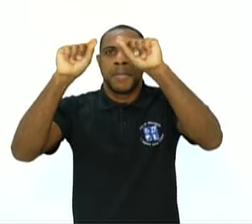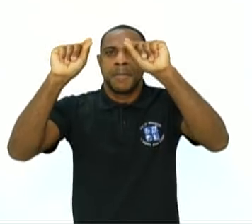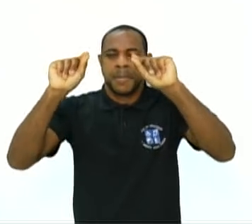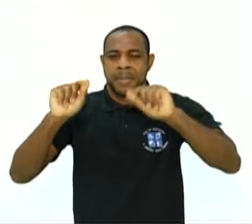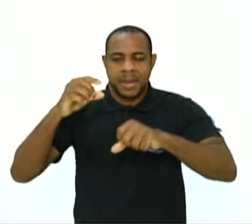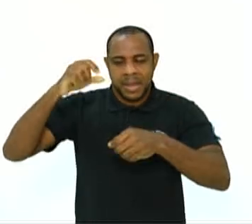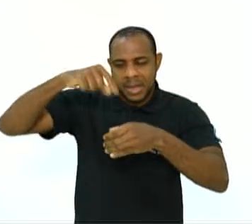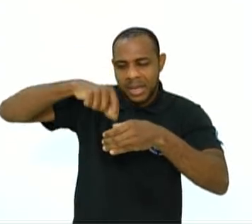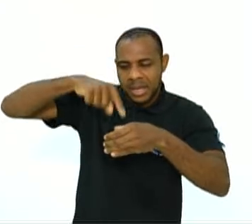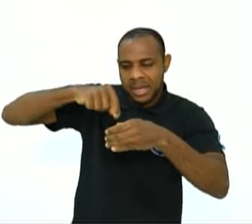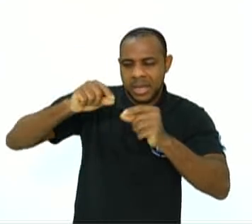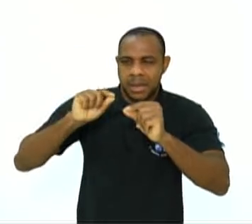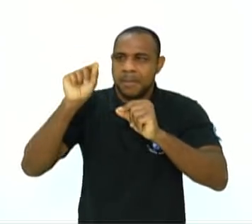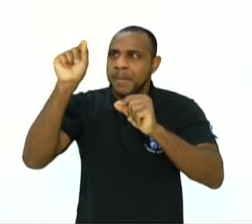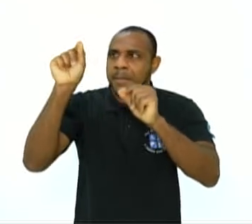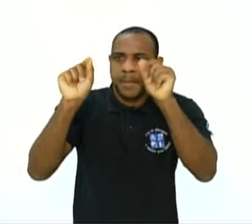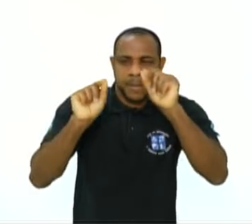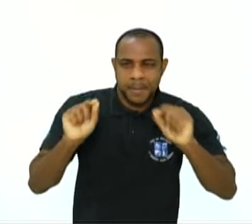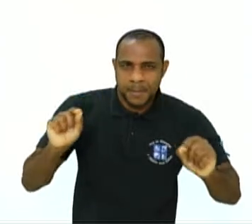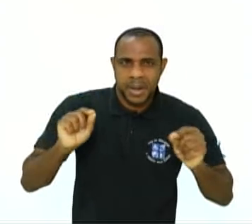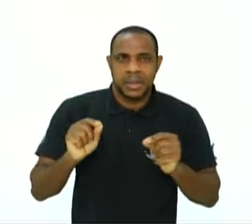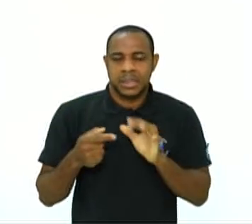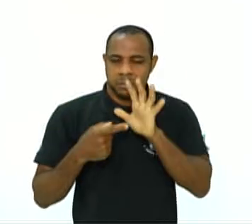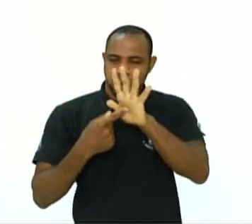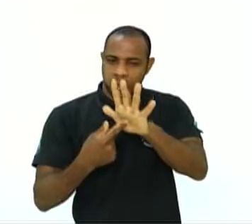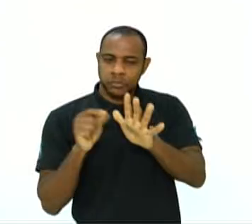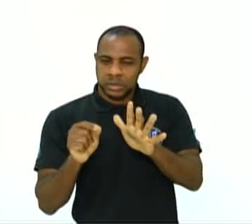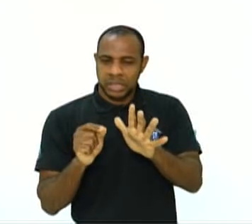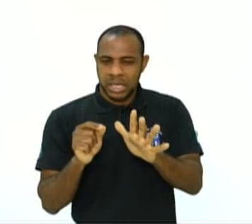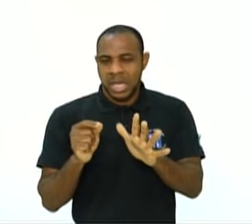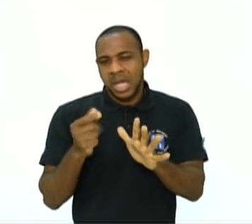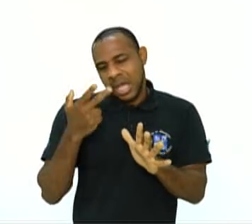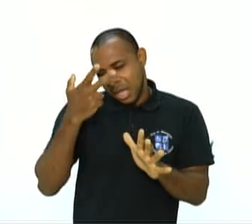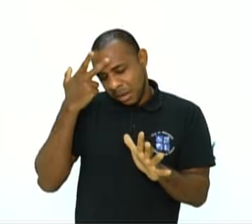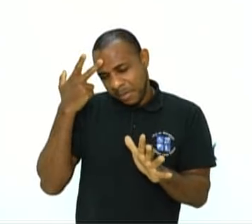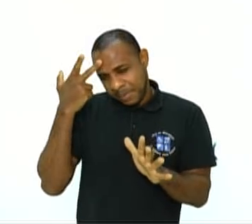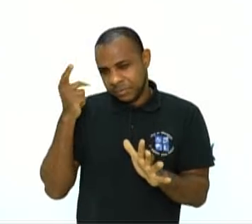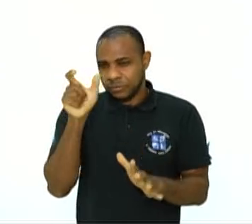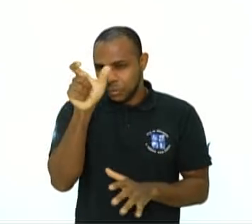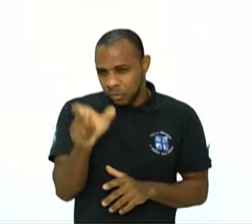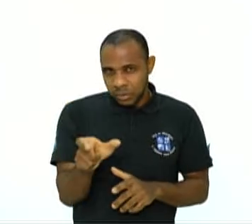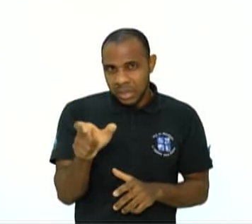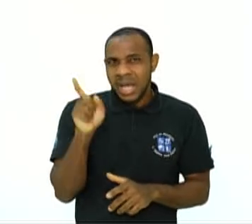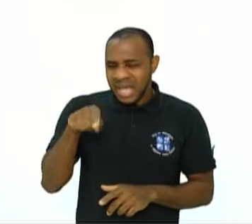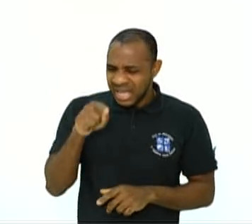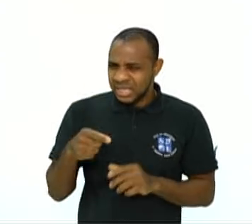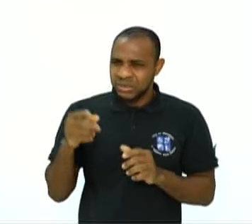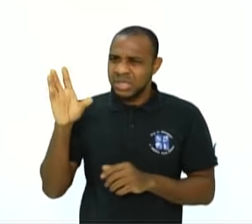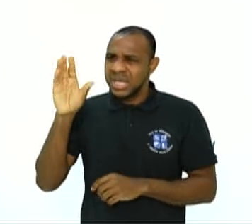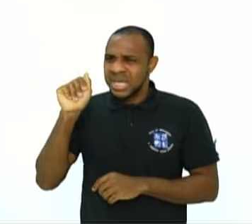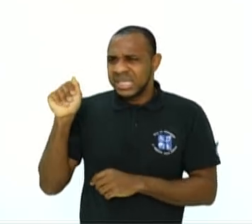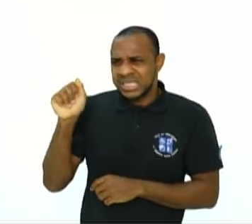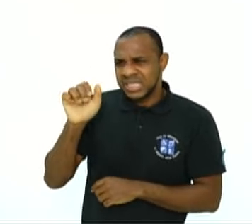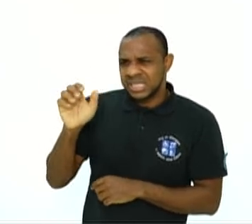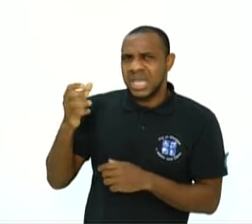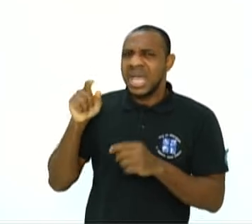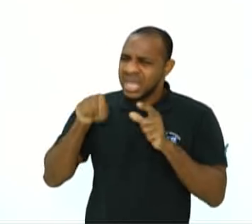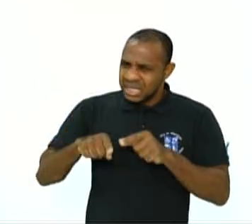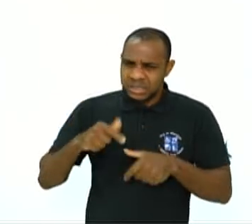quem germina? É uma pessoa? É isso que quer expressar? Então pensa aí um pouquinho e daqui a pouco eu